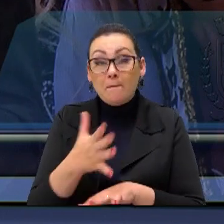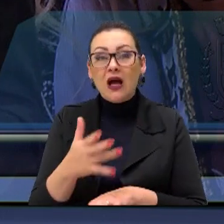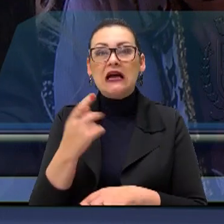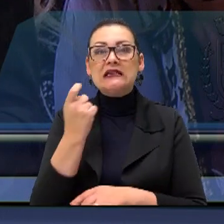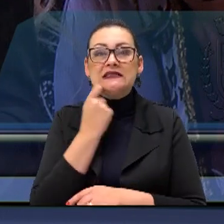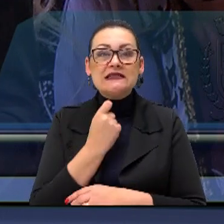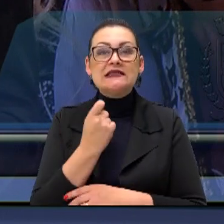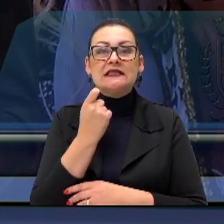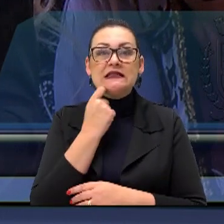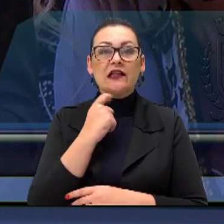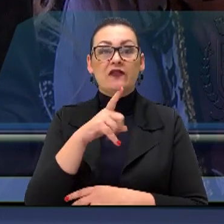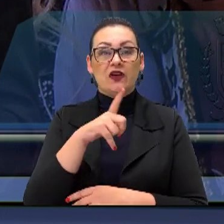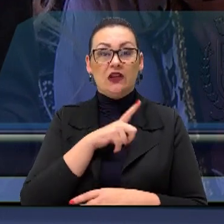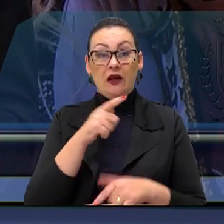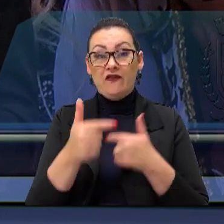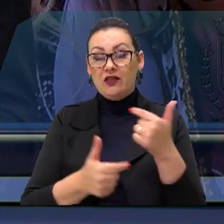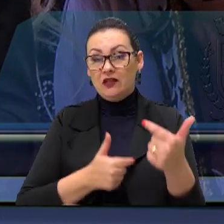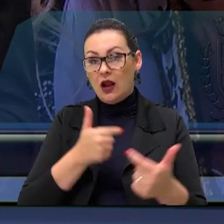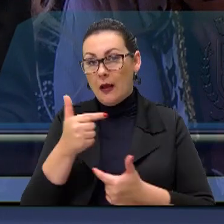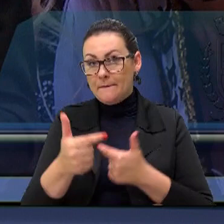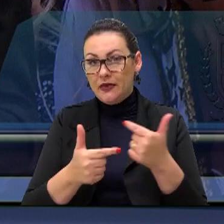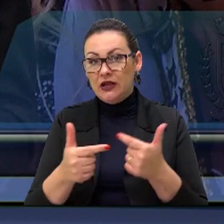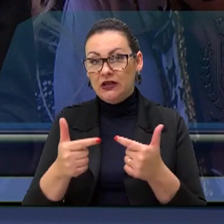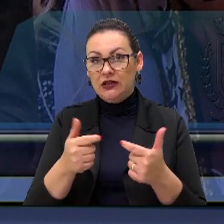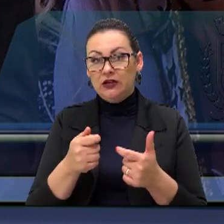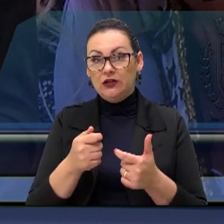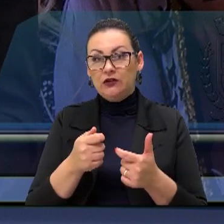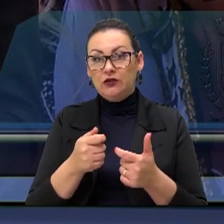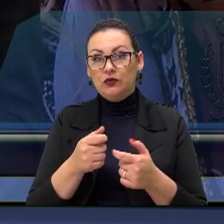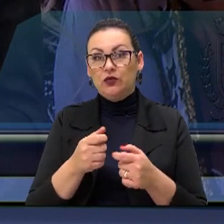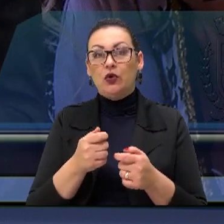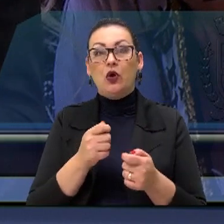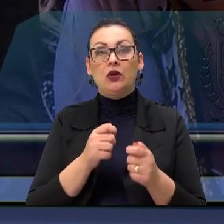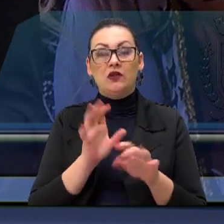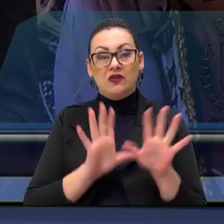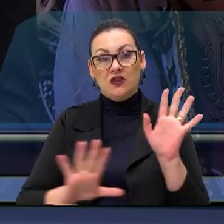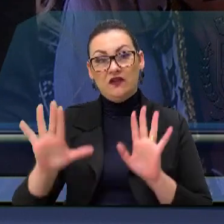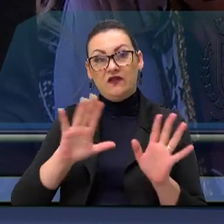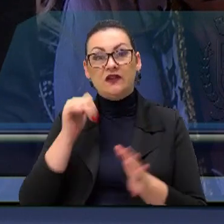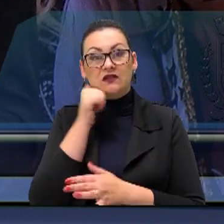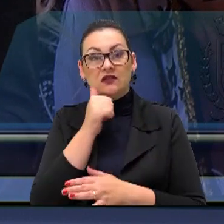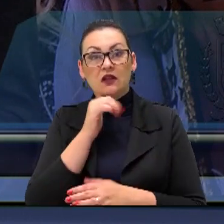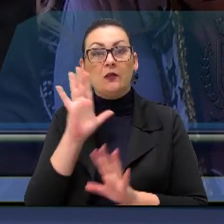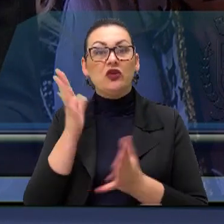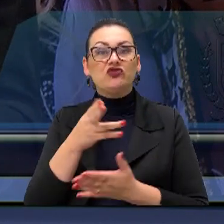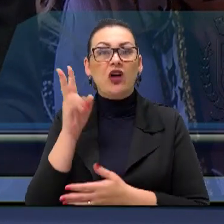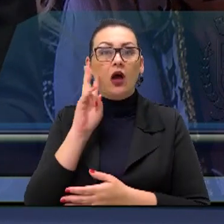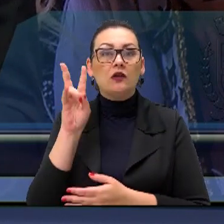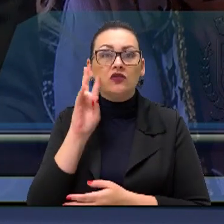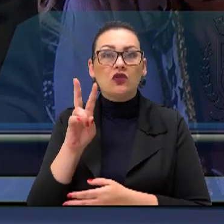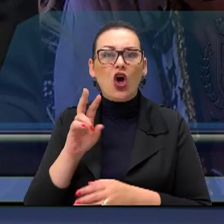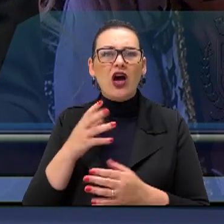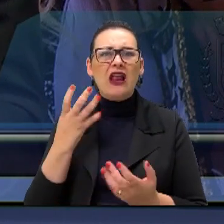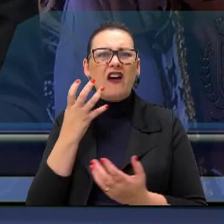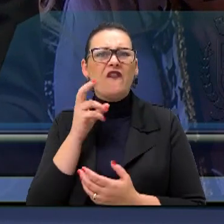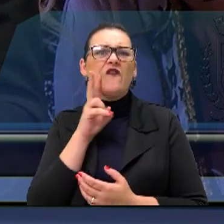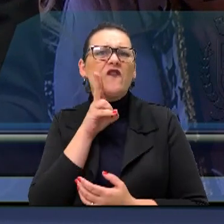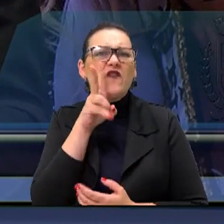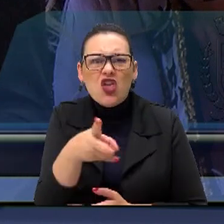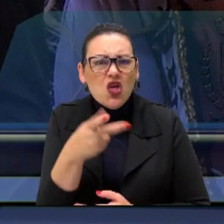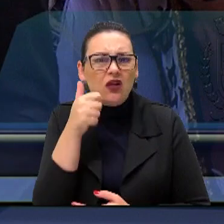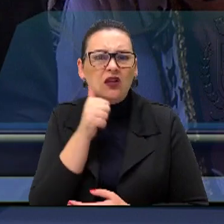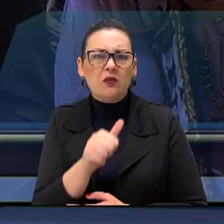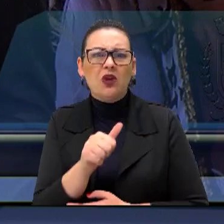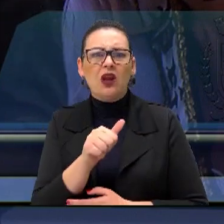na sexta-feira estava trabalhando no escritório de defesa da mulher um servidor com histórico de agressão à mulher e maus